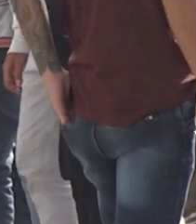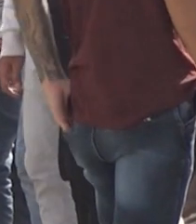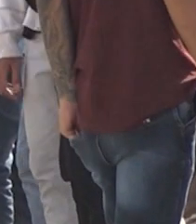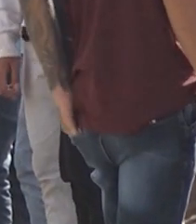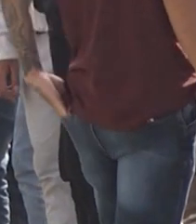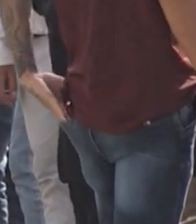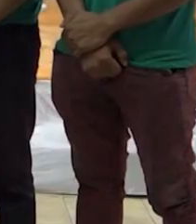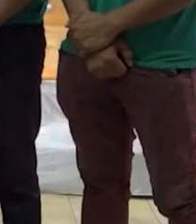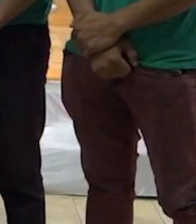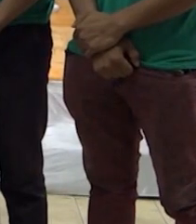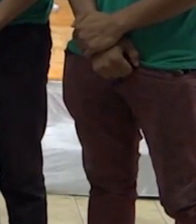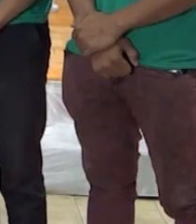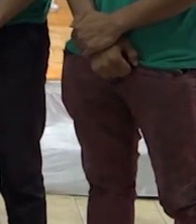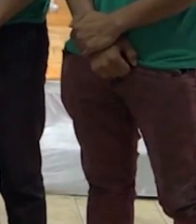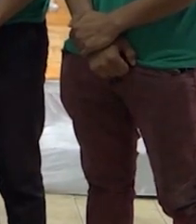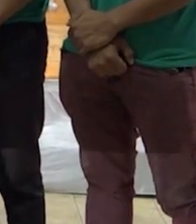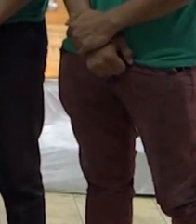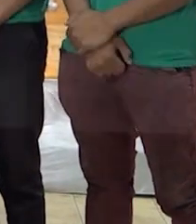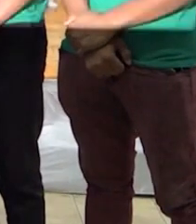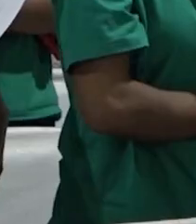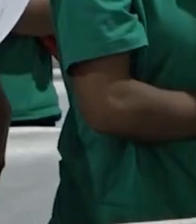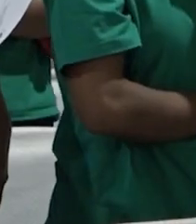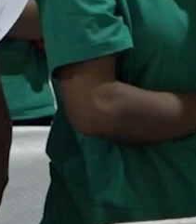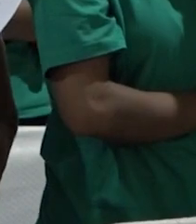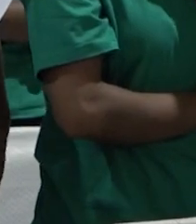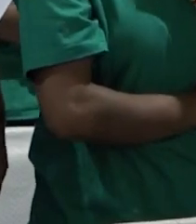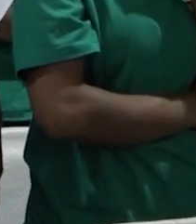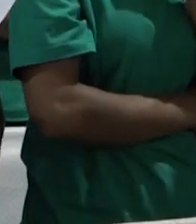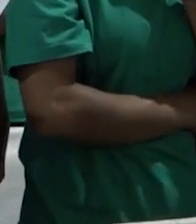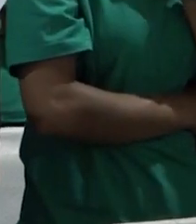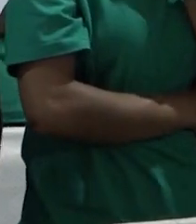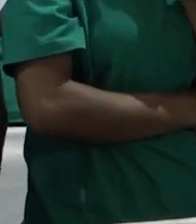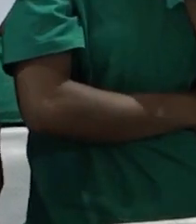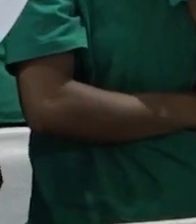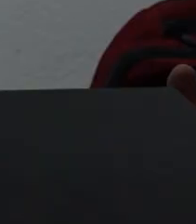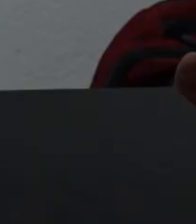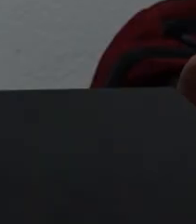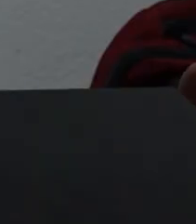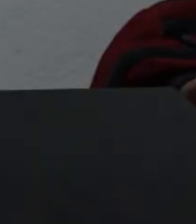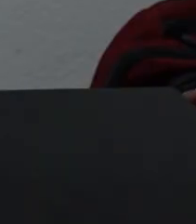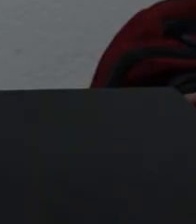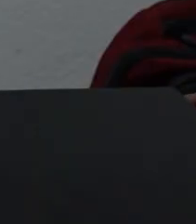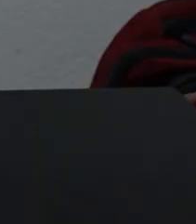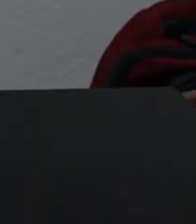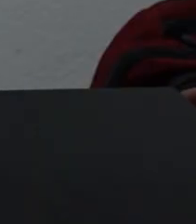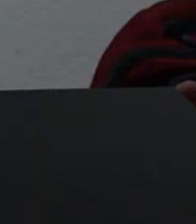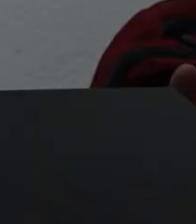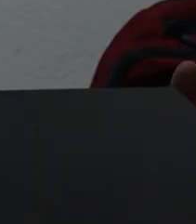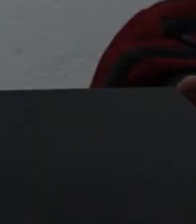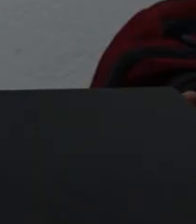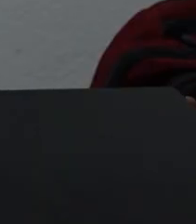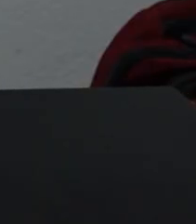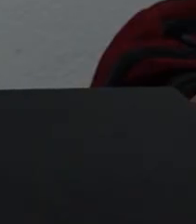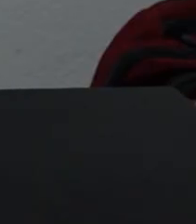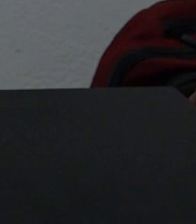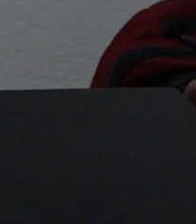governo Austrália, hala um acordo com o passaporte nebe inválido. E temos que preparar um baita de jovem barato, né? E bem,